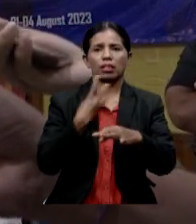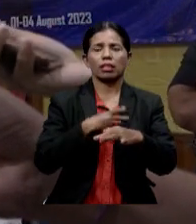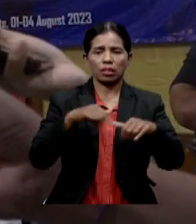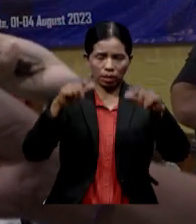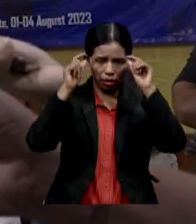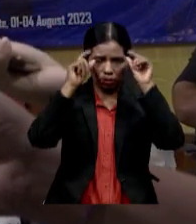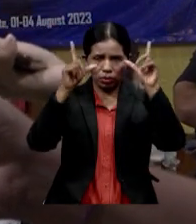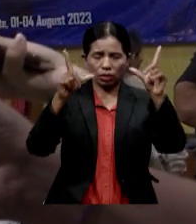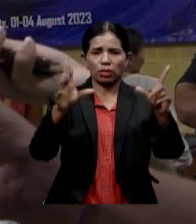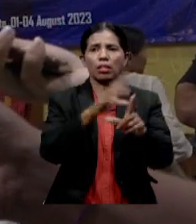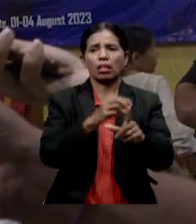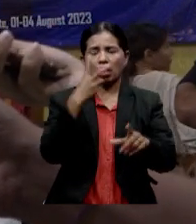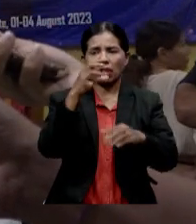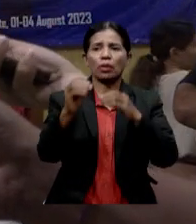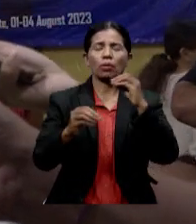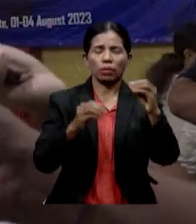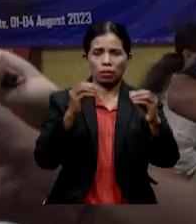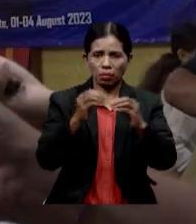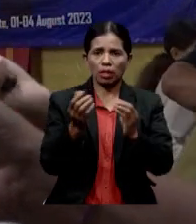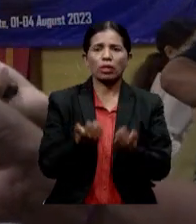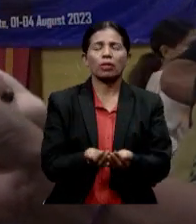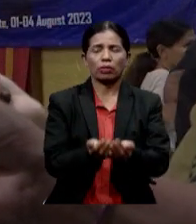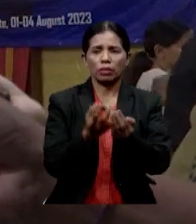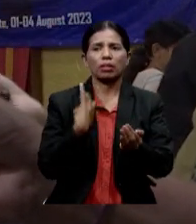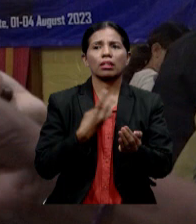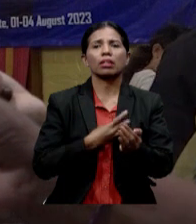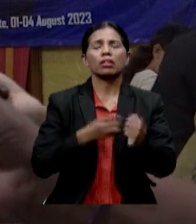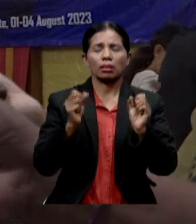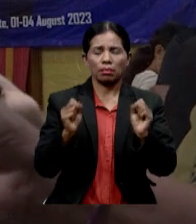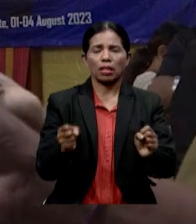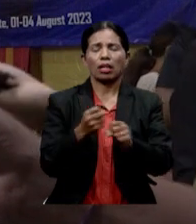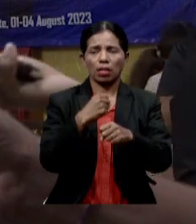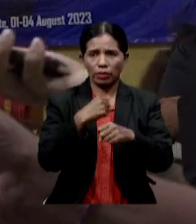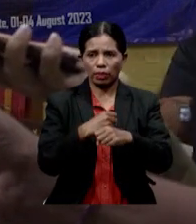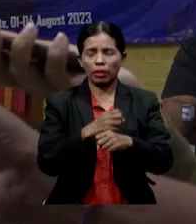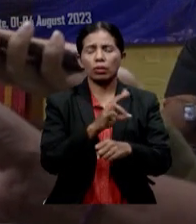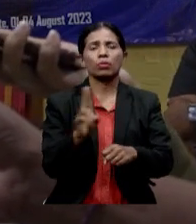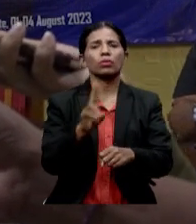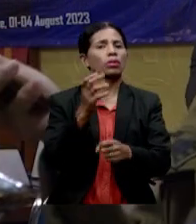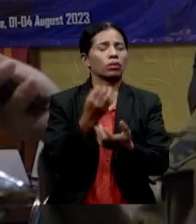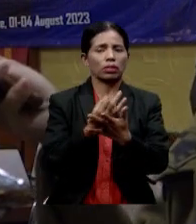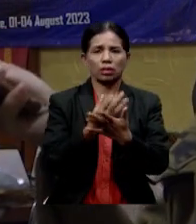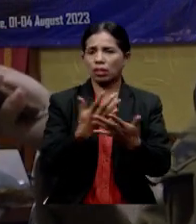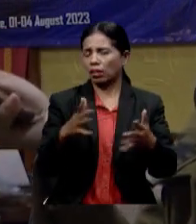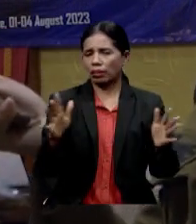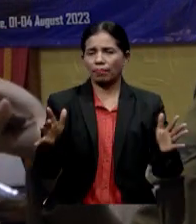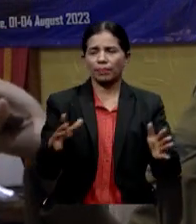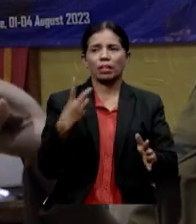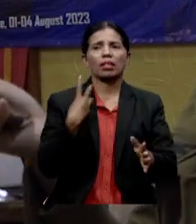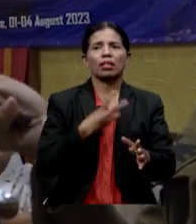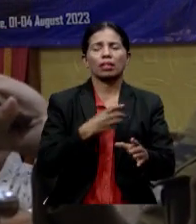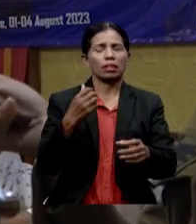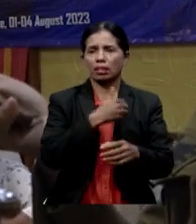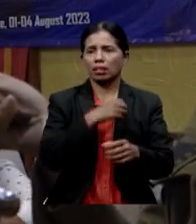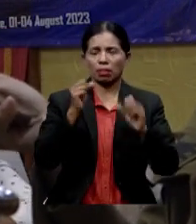be formado e a área be halu inspeção barone, e te bele boco na sangue, né? Então gasto ser ne lá ia na. Amores e te sida o